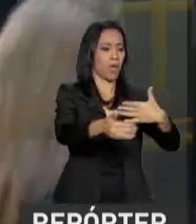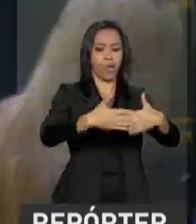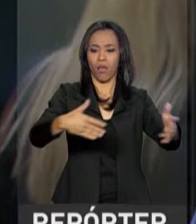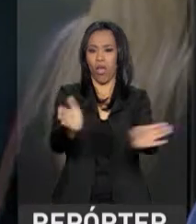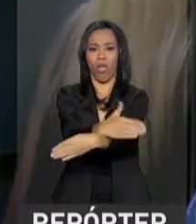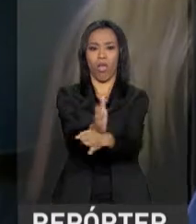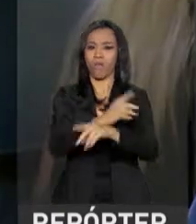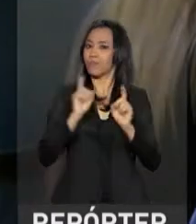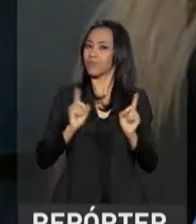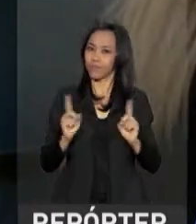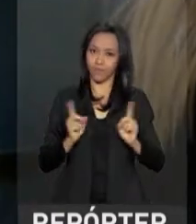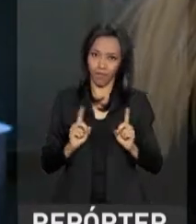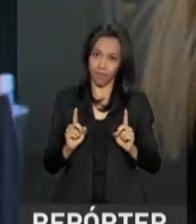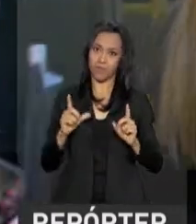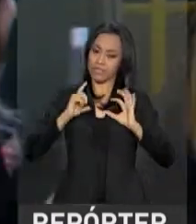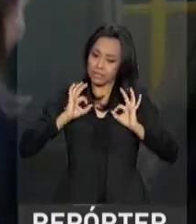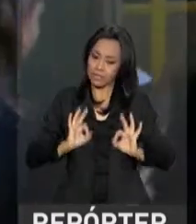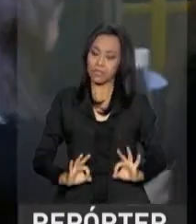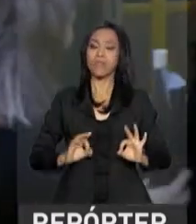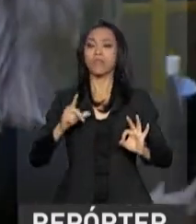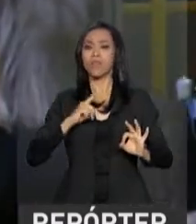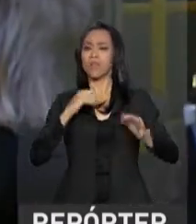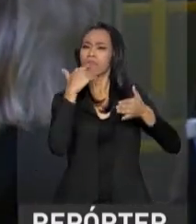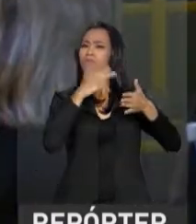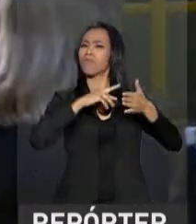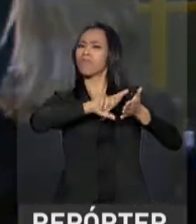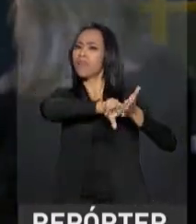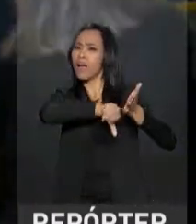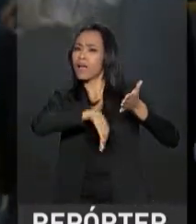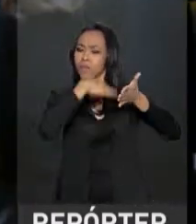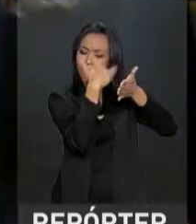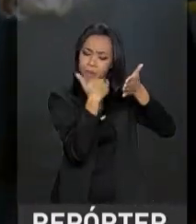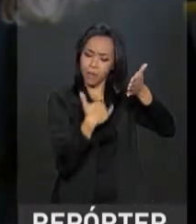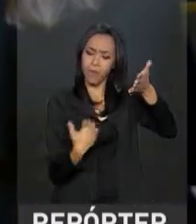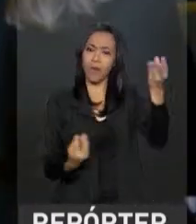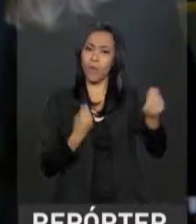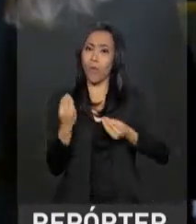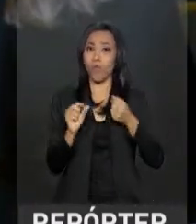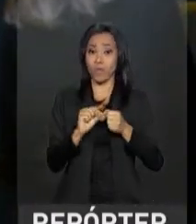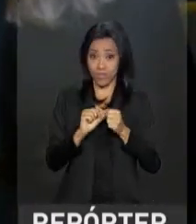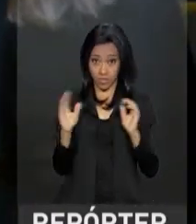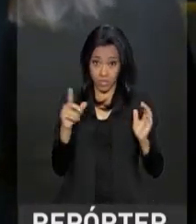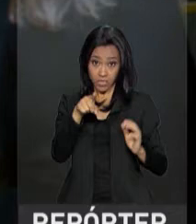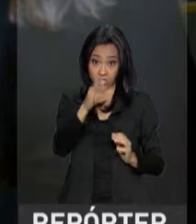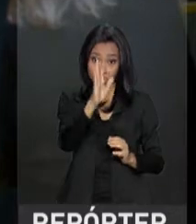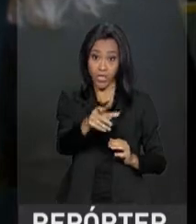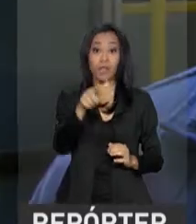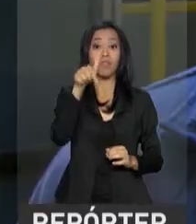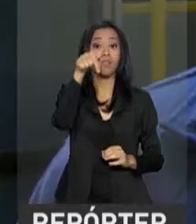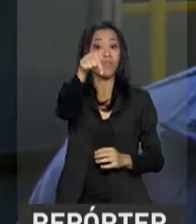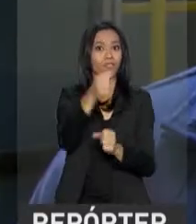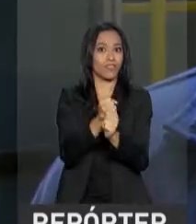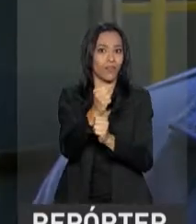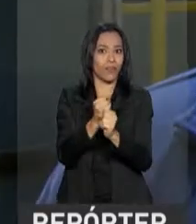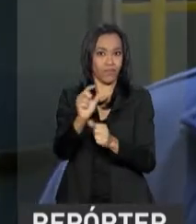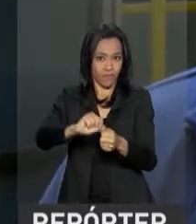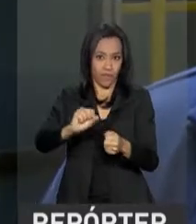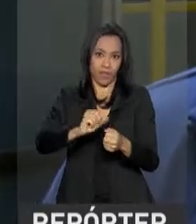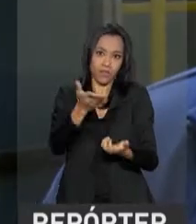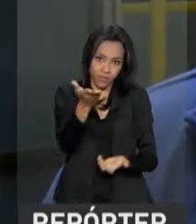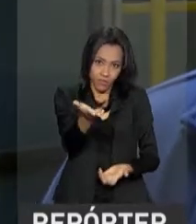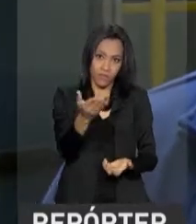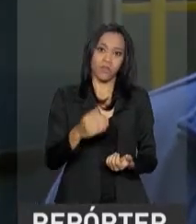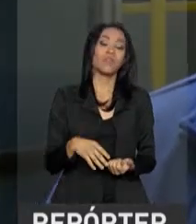são várias atividades mas é uma ação constante nossa já tem sete anos que nós trabalhamos com dos eletrônicos anualmente nós